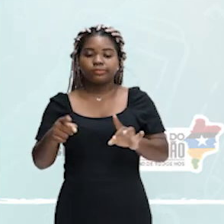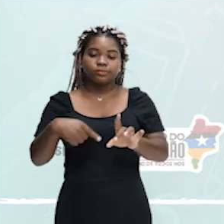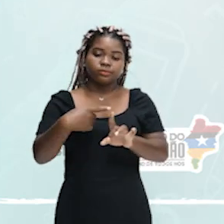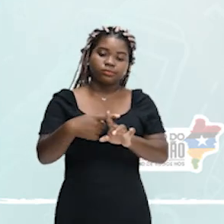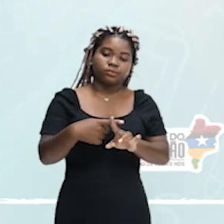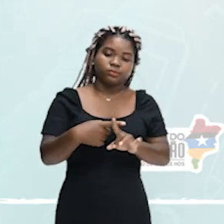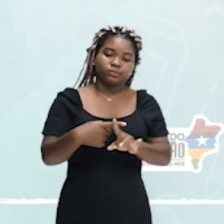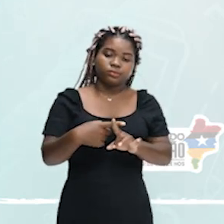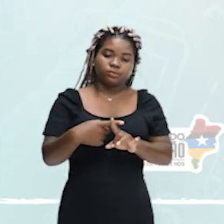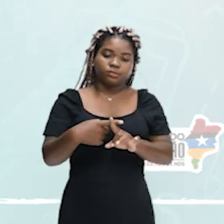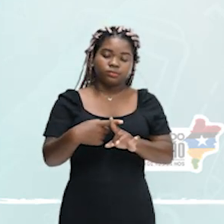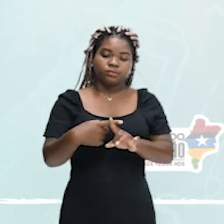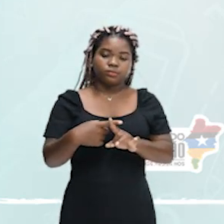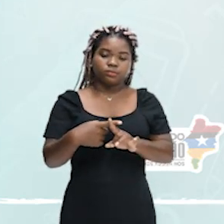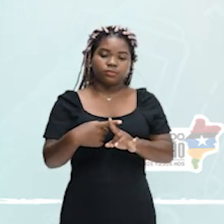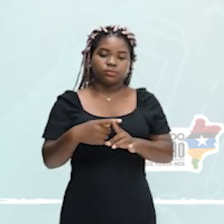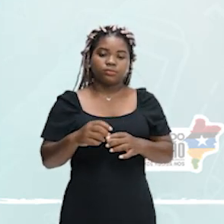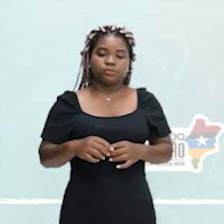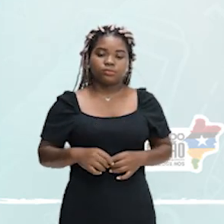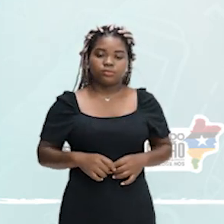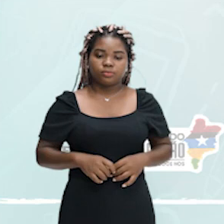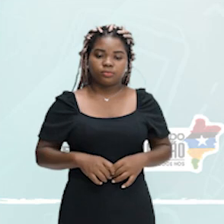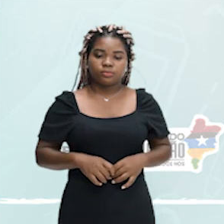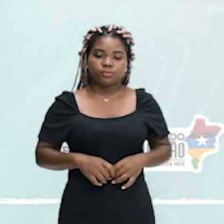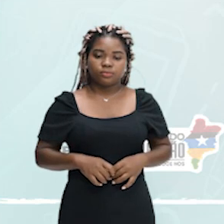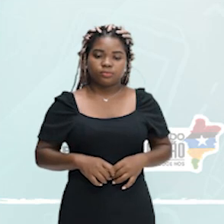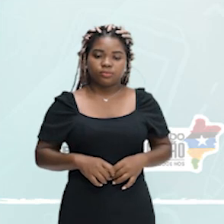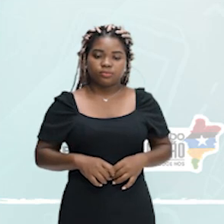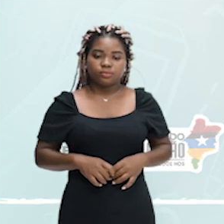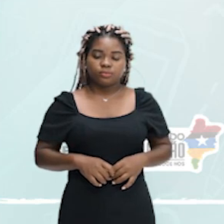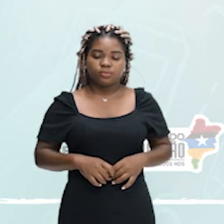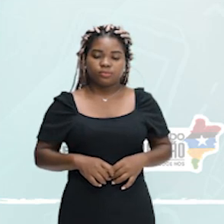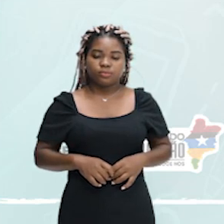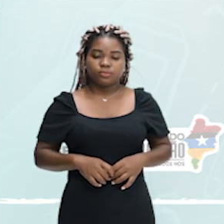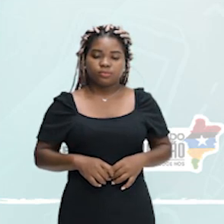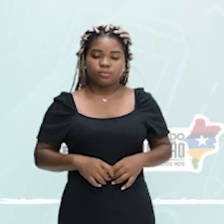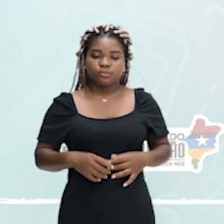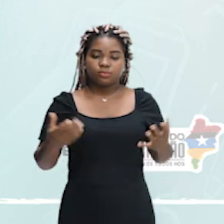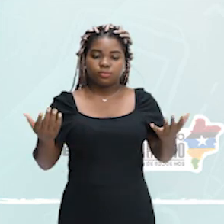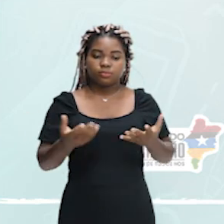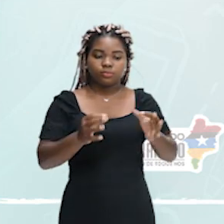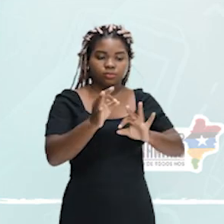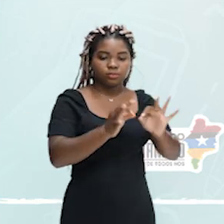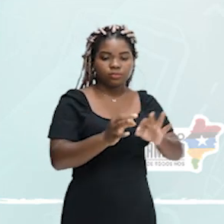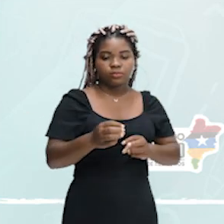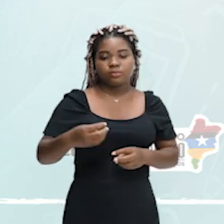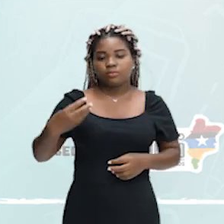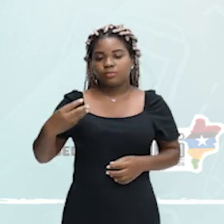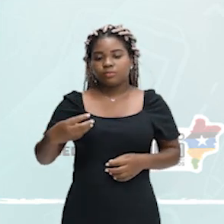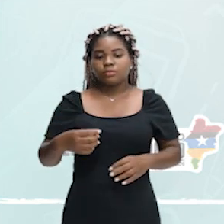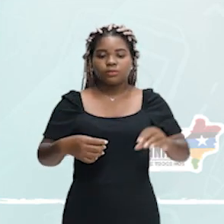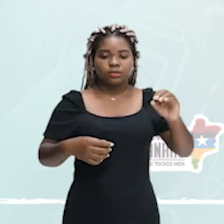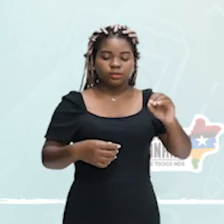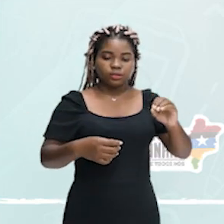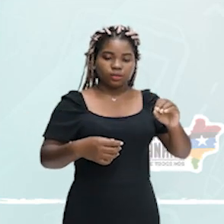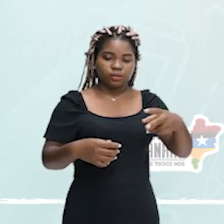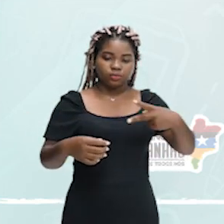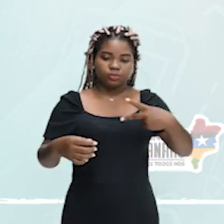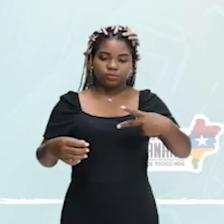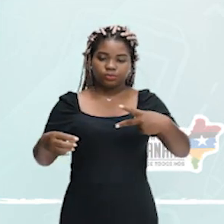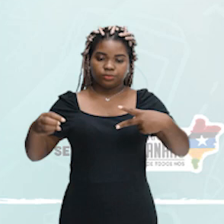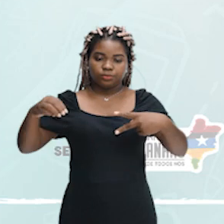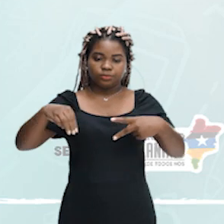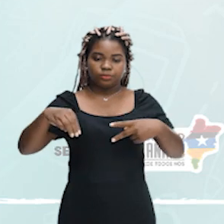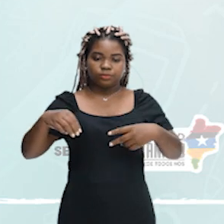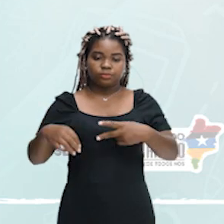escrita usando do menor, a gente só reescreveu, não fez nada demais. Agora, o que eu fiz? Dividi todo mundo pelo 3. E aí, nós concluímos